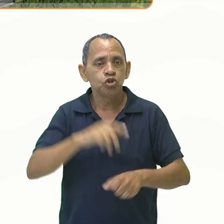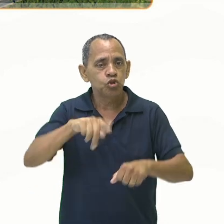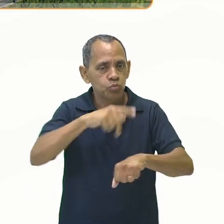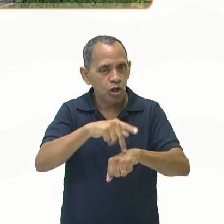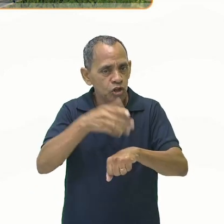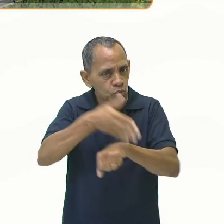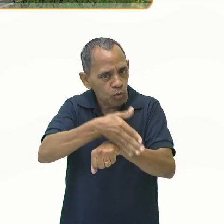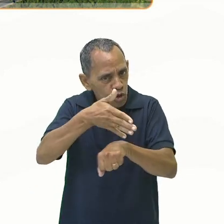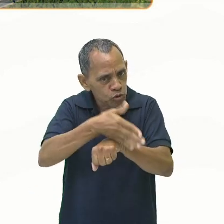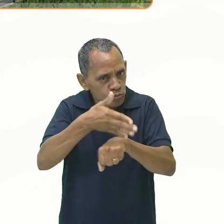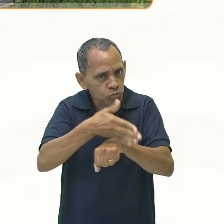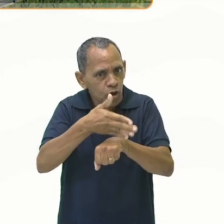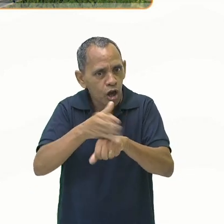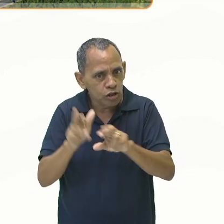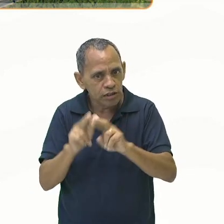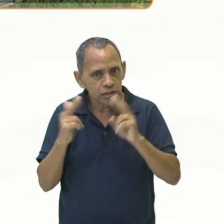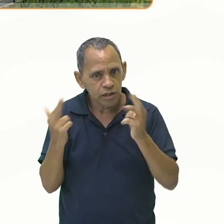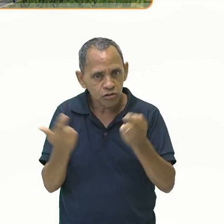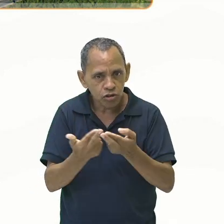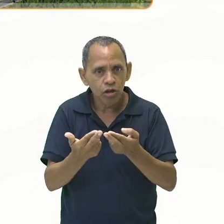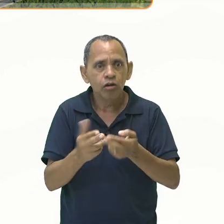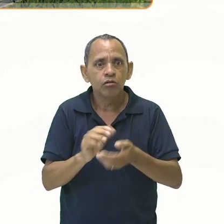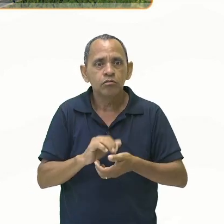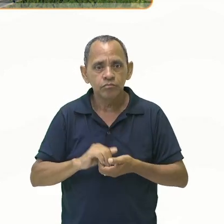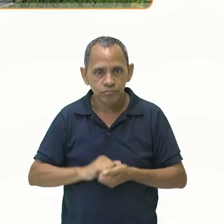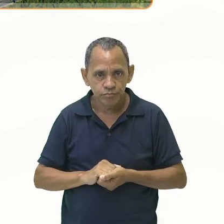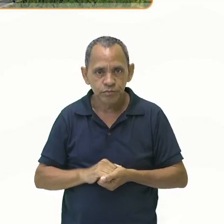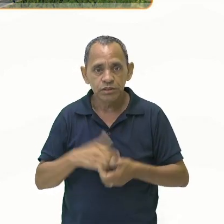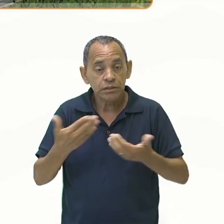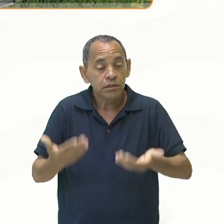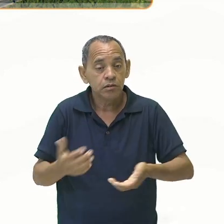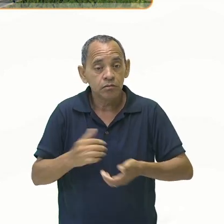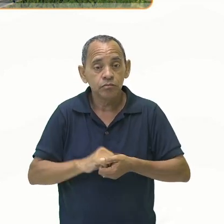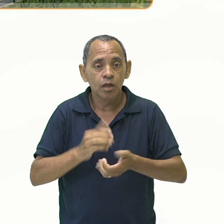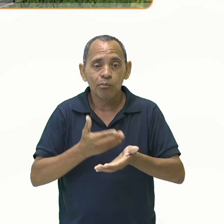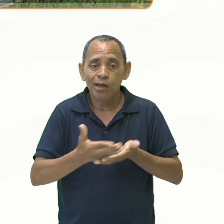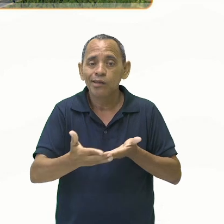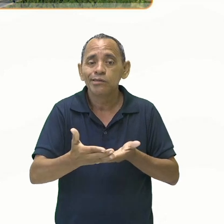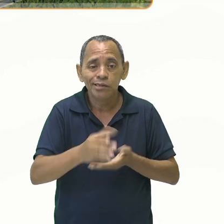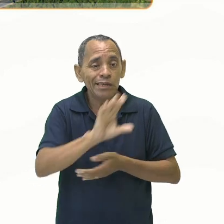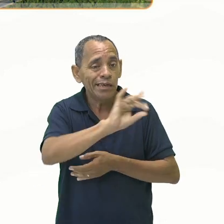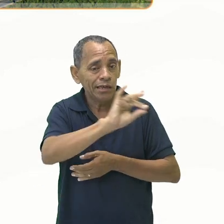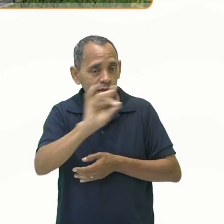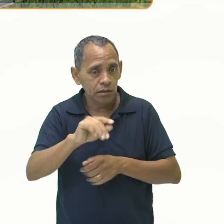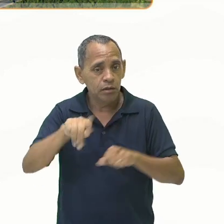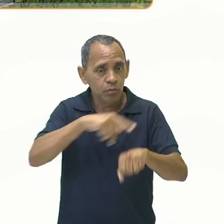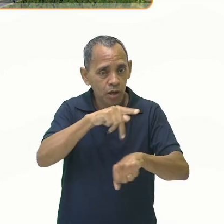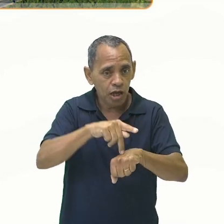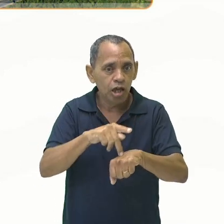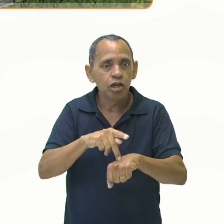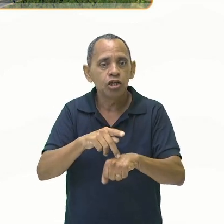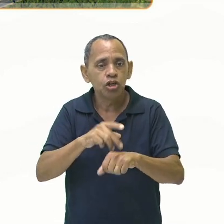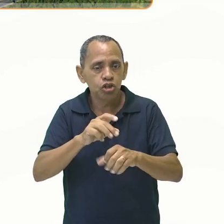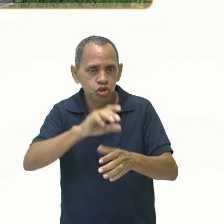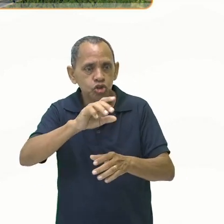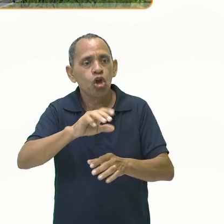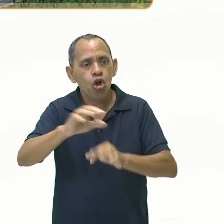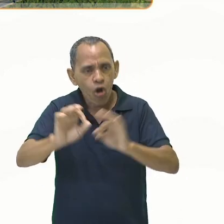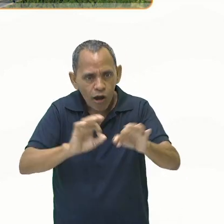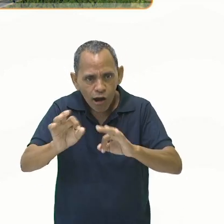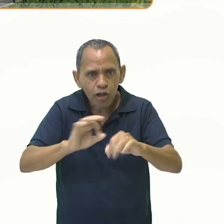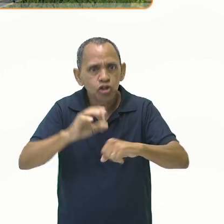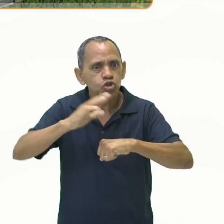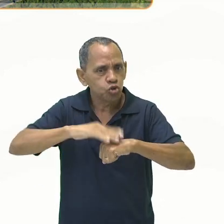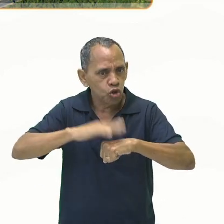dessa Agenda 21 que cada país pôde construir ali a sua própria agenda, né, para atender o seu desenvolvimento